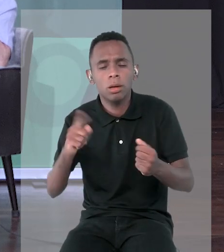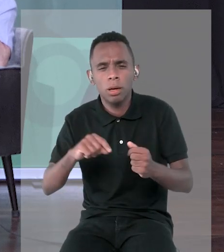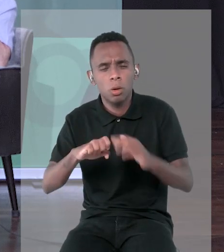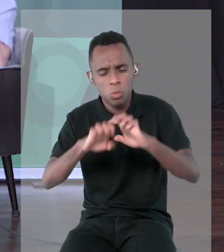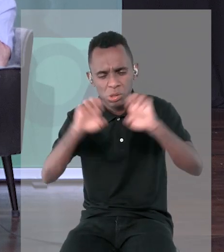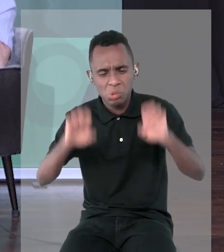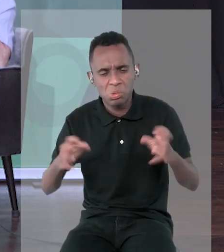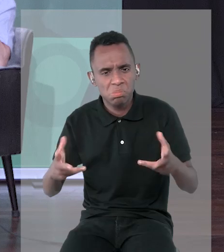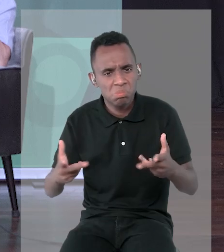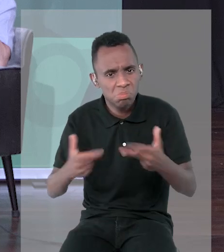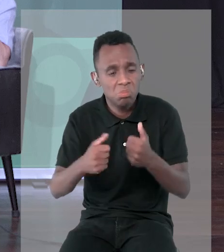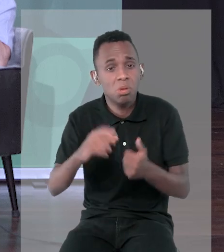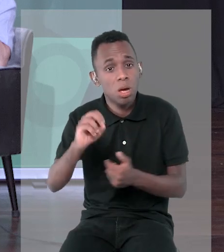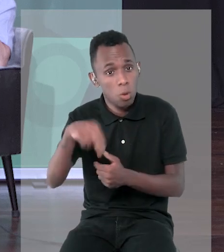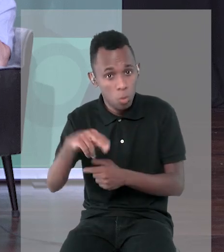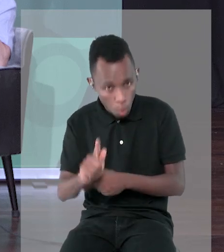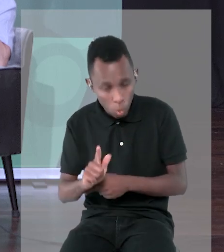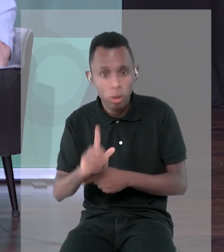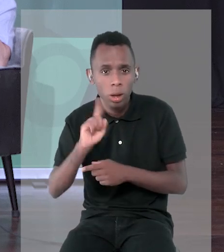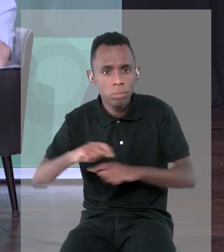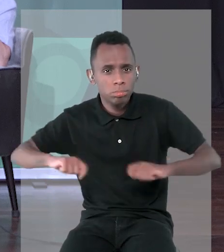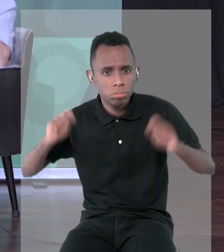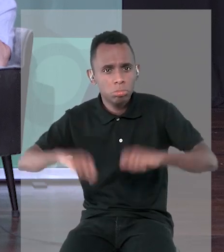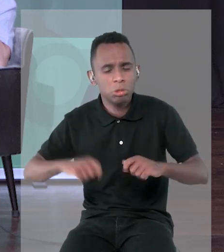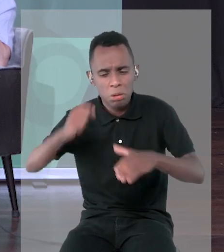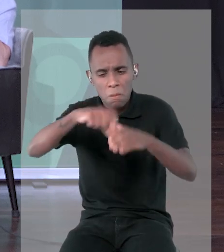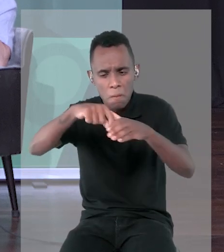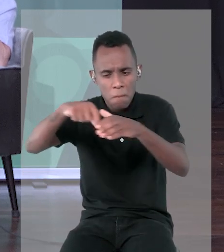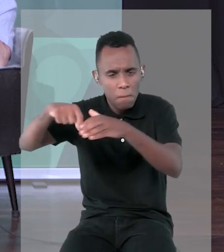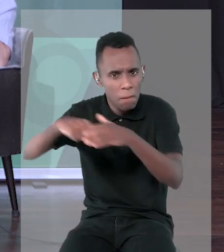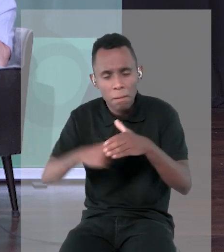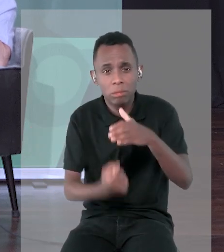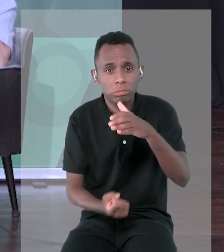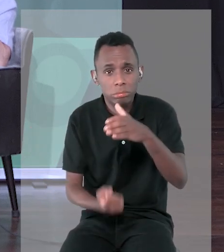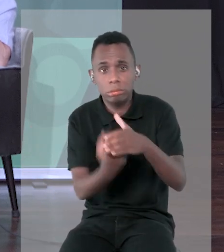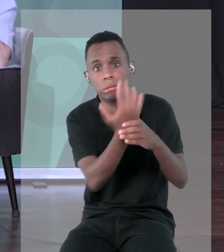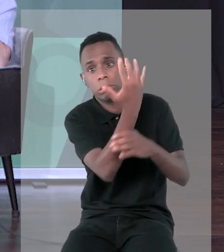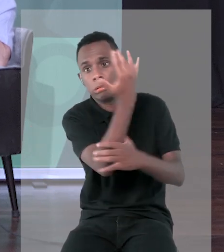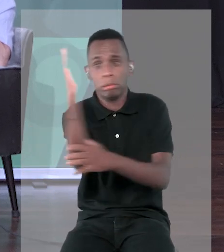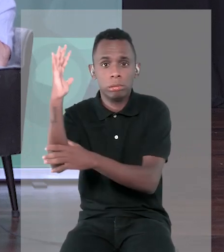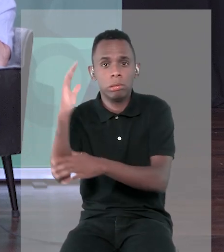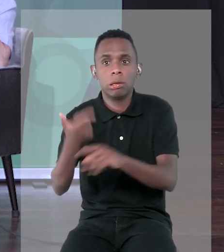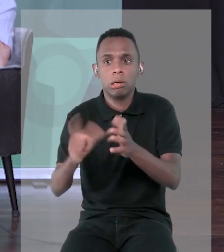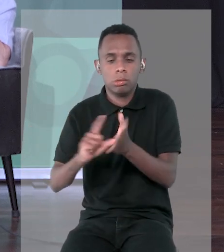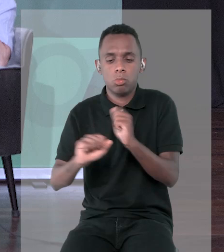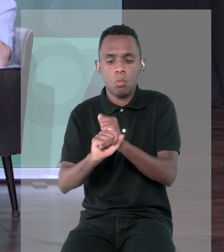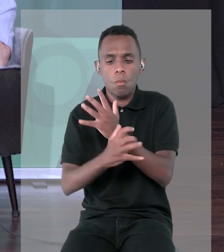estruturado, é uma ONG que tem uma capacidade de plantio de floresta numa região totalmente